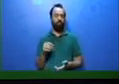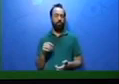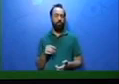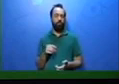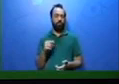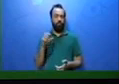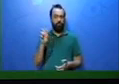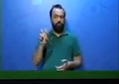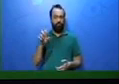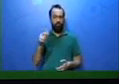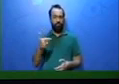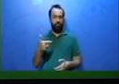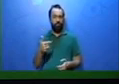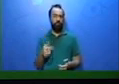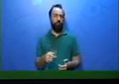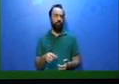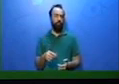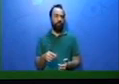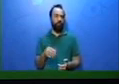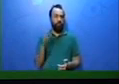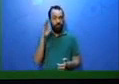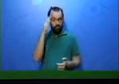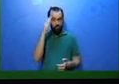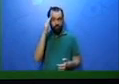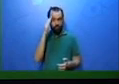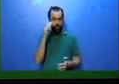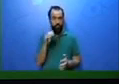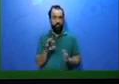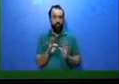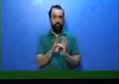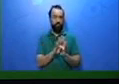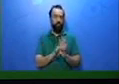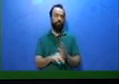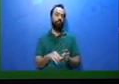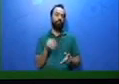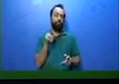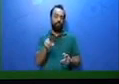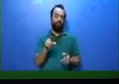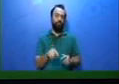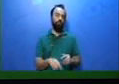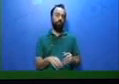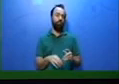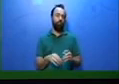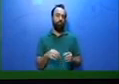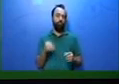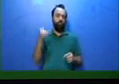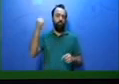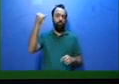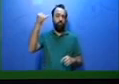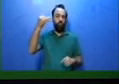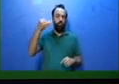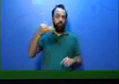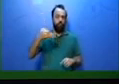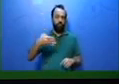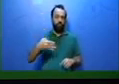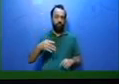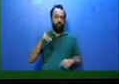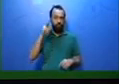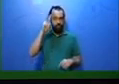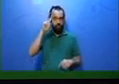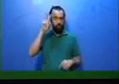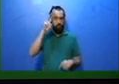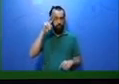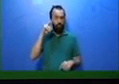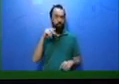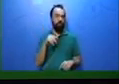o texto, tá? Conte a história do Adão, que foi a que nós escolhemos, quem são as